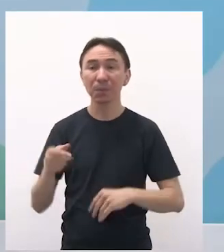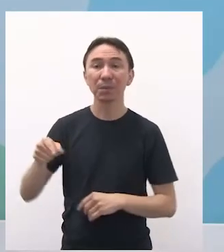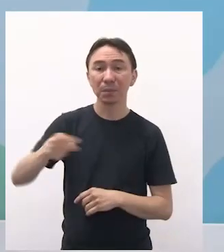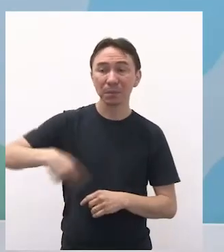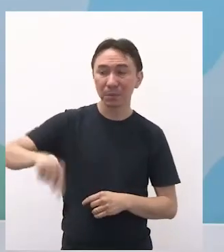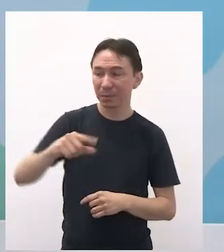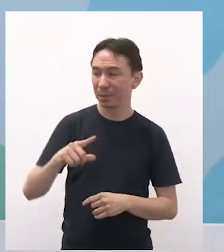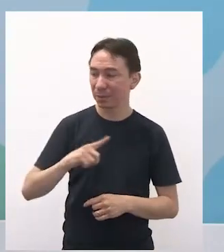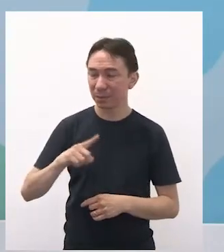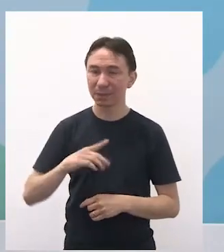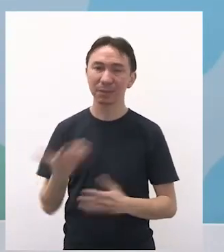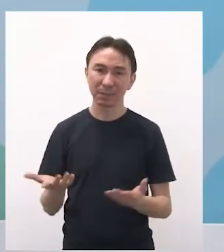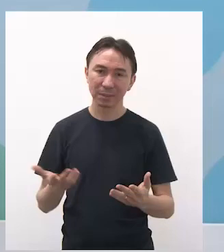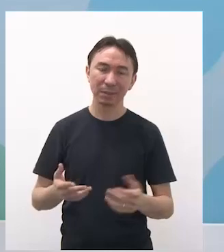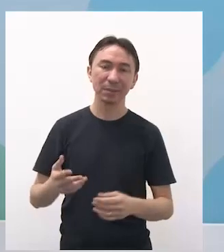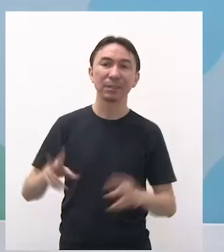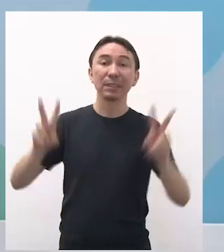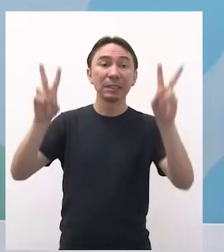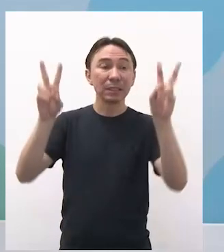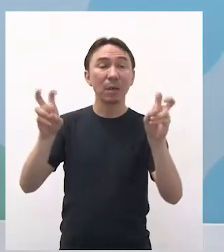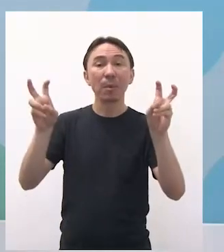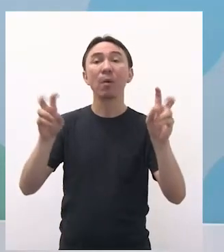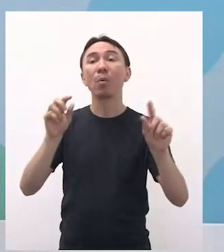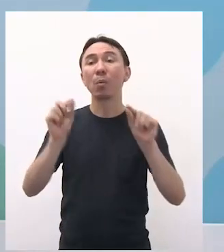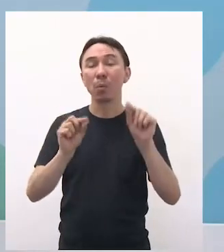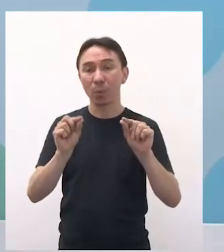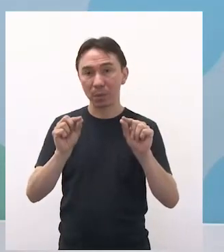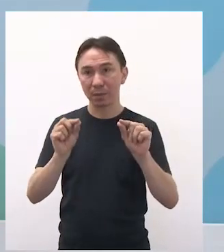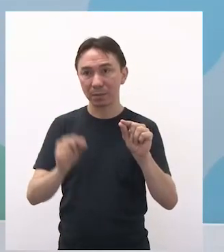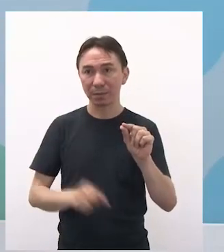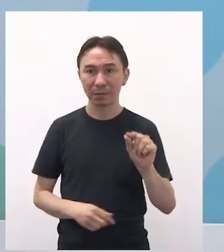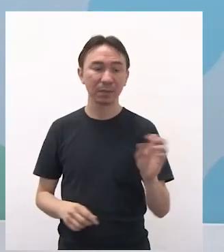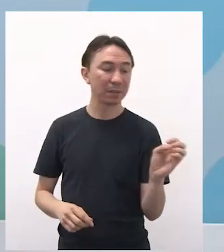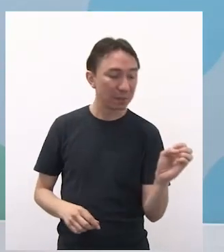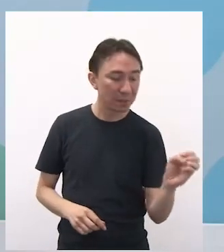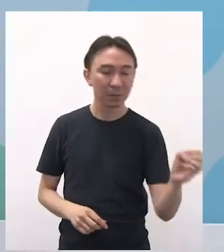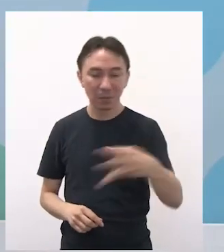segunda formação de hoje, seria a inovação, ela vem por aí.